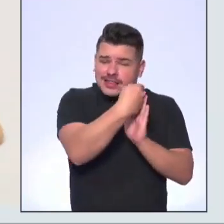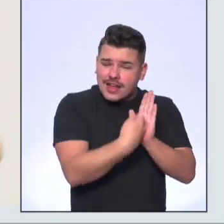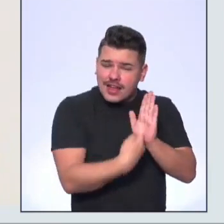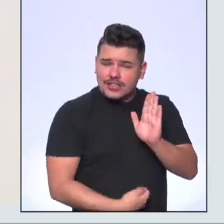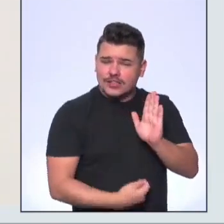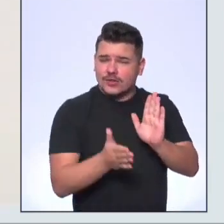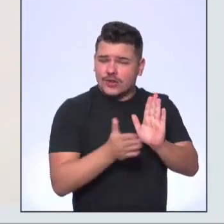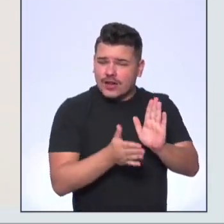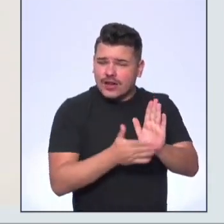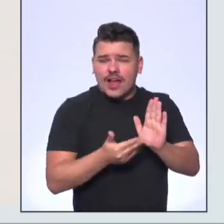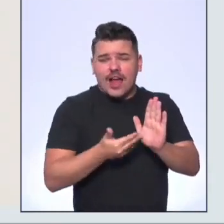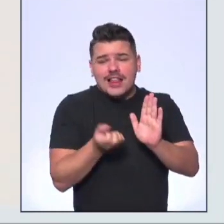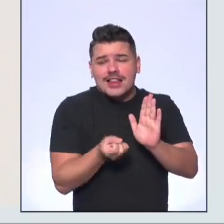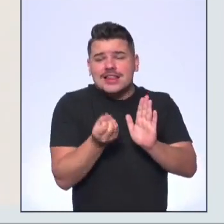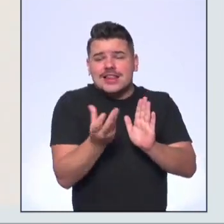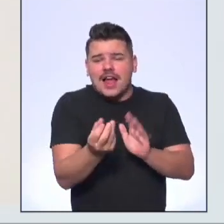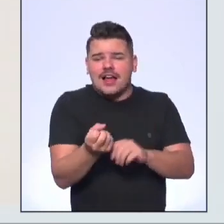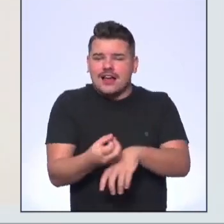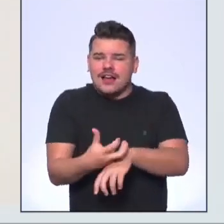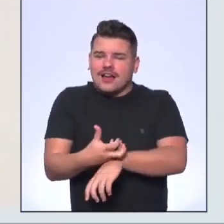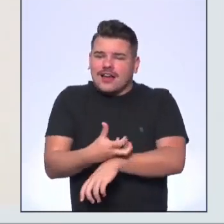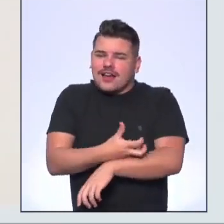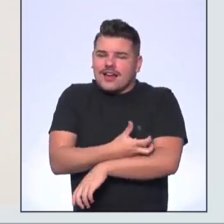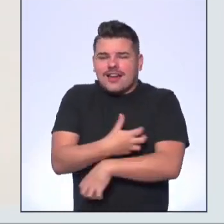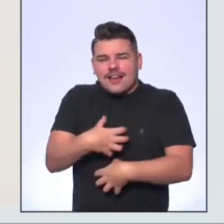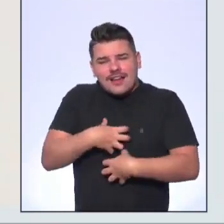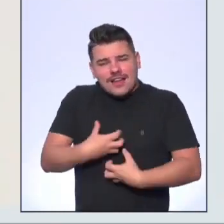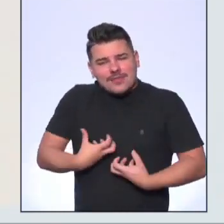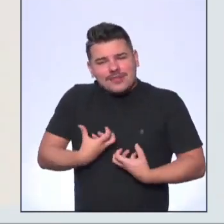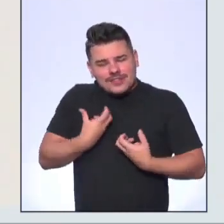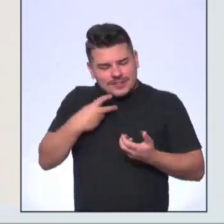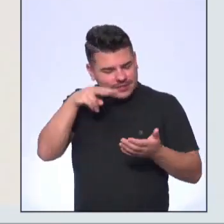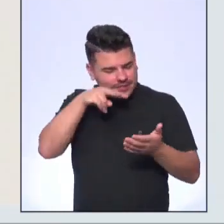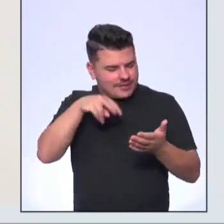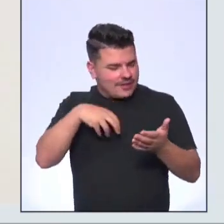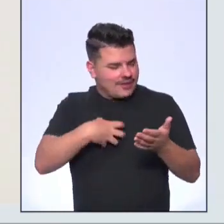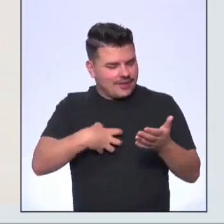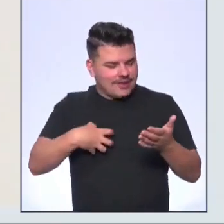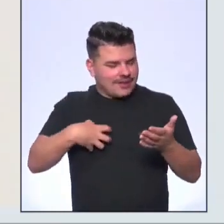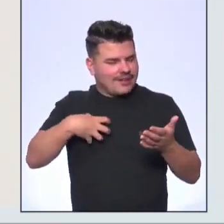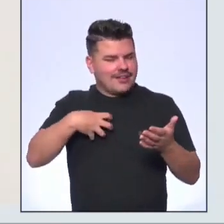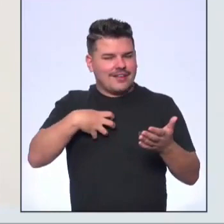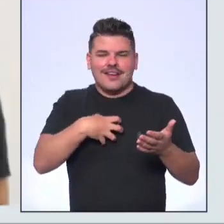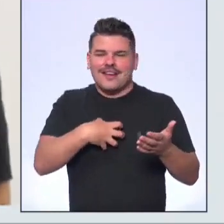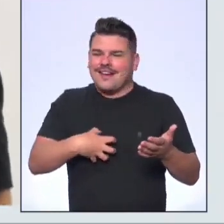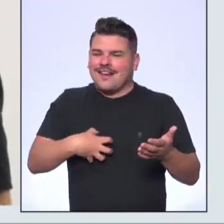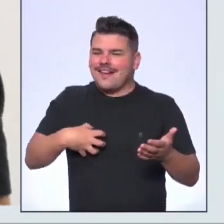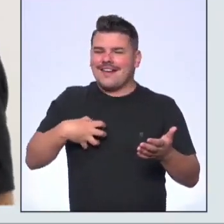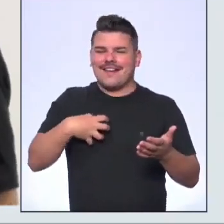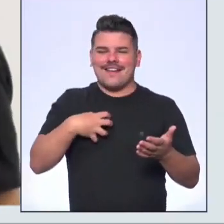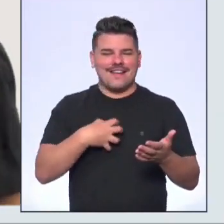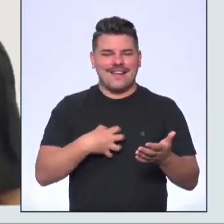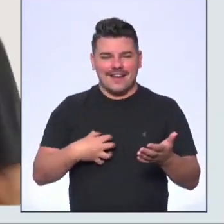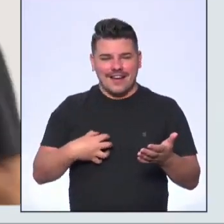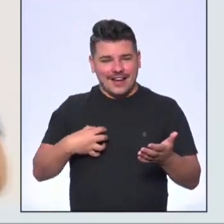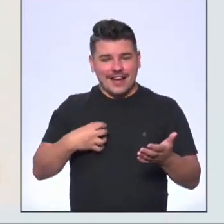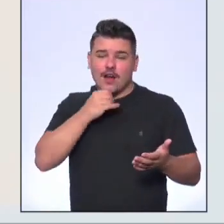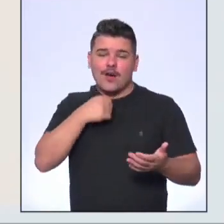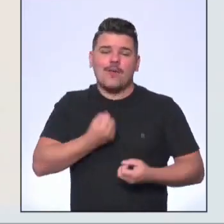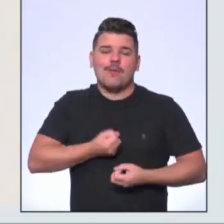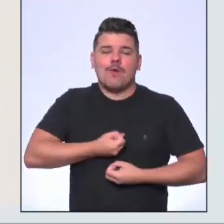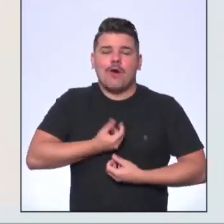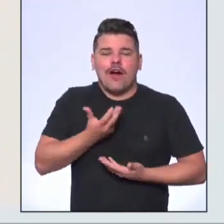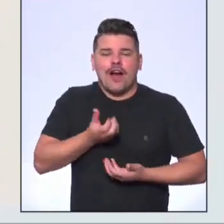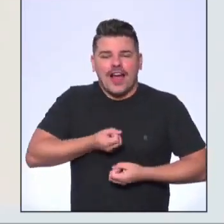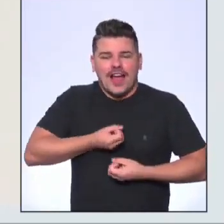visam primordialmente essa sensação prazerosa. Esses textos, como por exemplo, um poema,